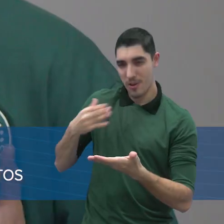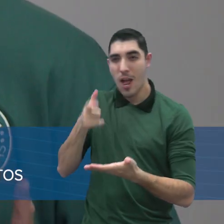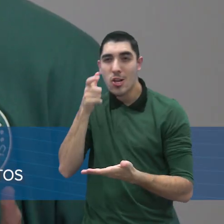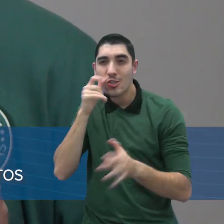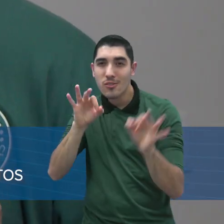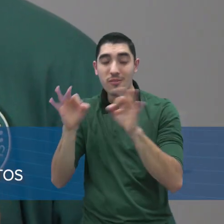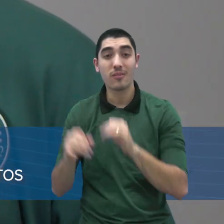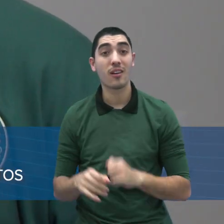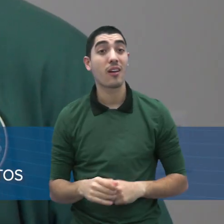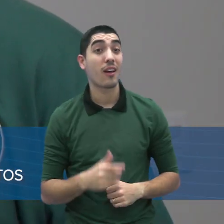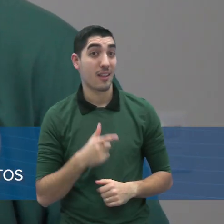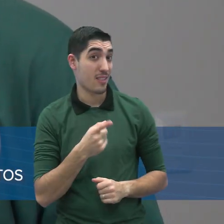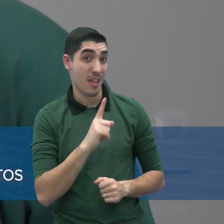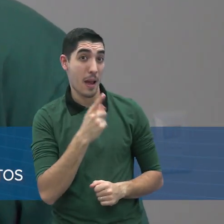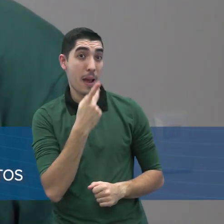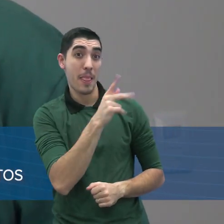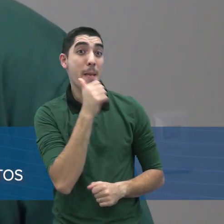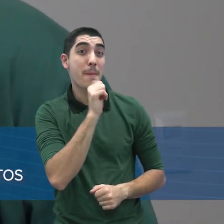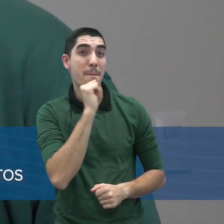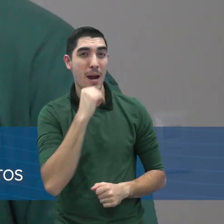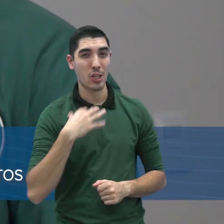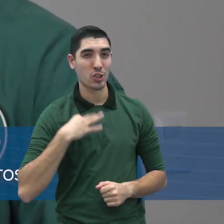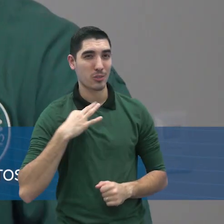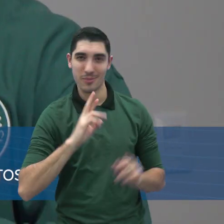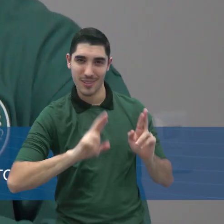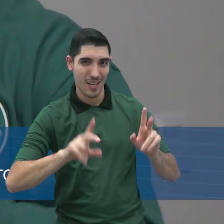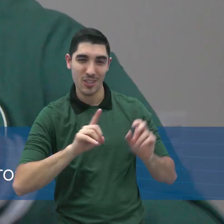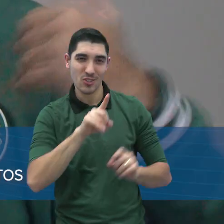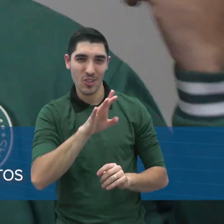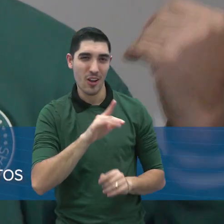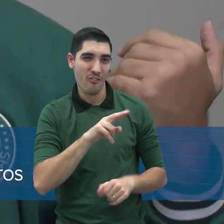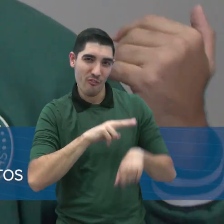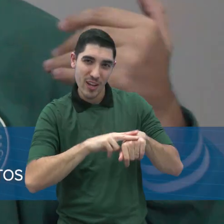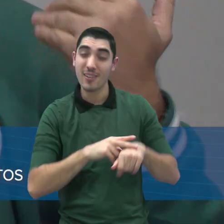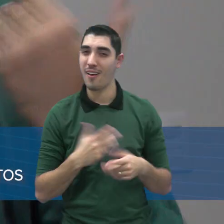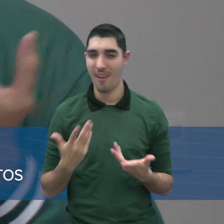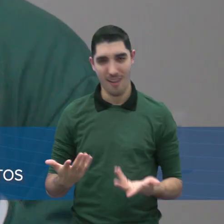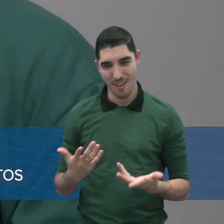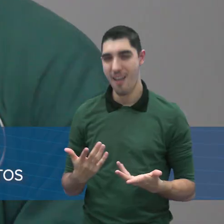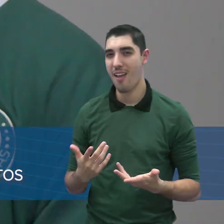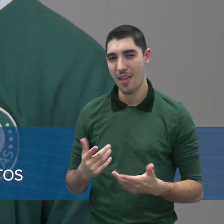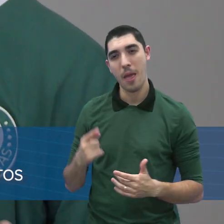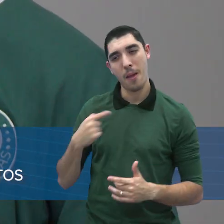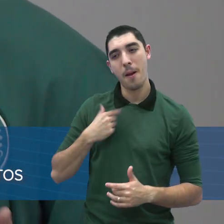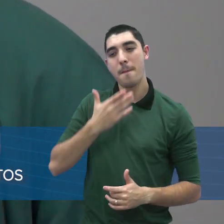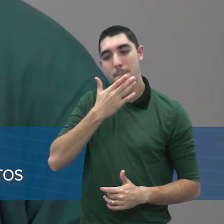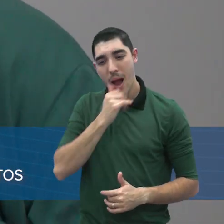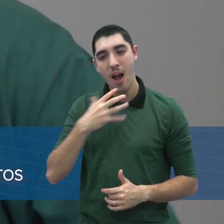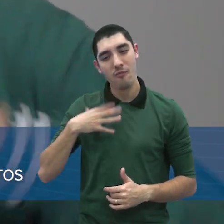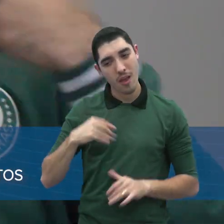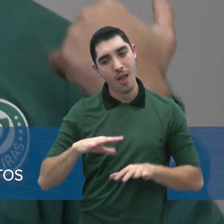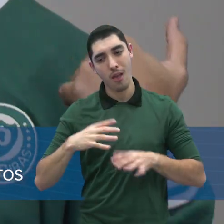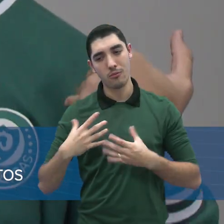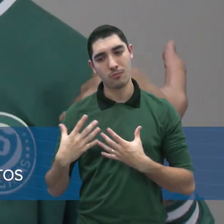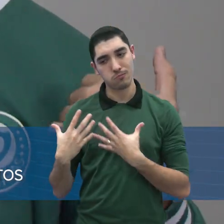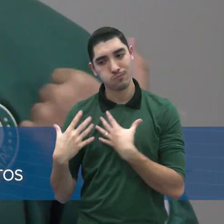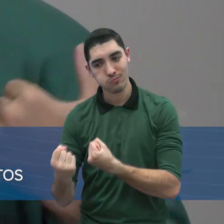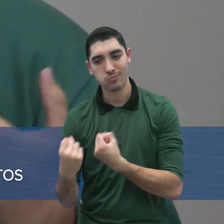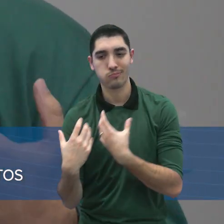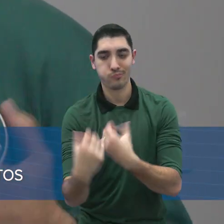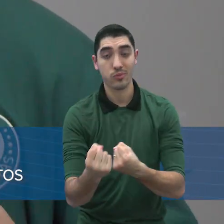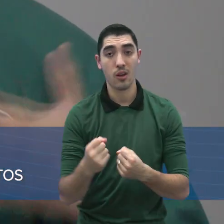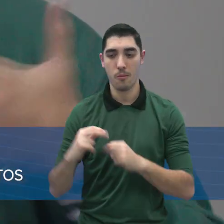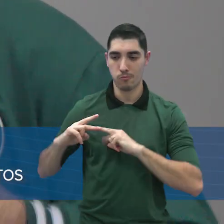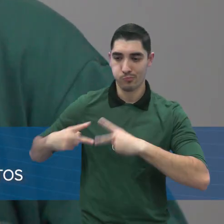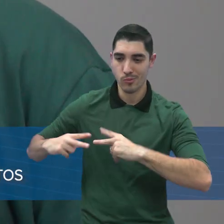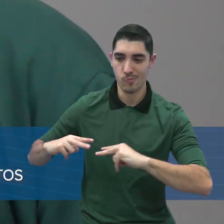não foi o time da mãe, você já enviou ali a camisetinha verde e branca dele. Assim como eu também, né? Passa de pai para filho, assim como meu avô era palmeirense, meu